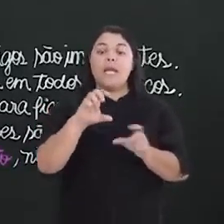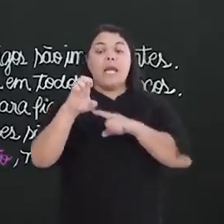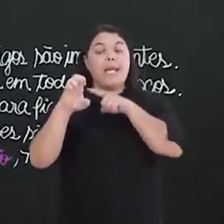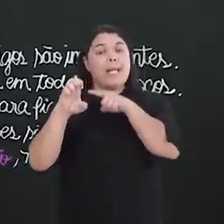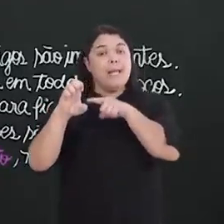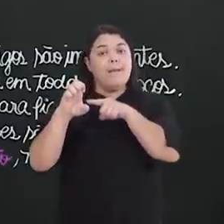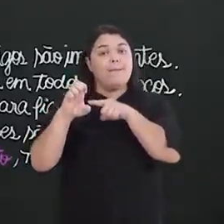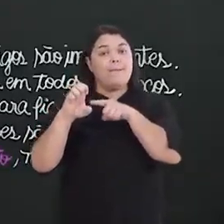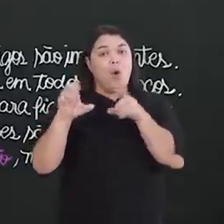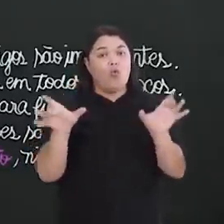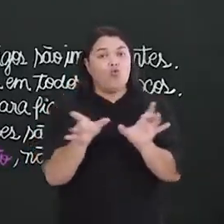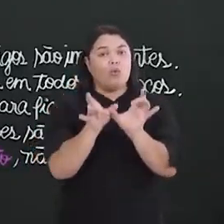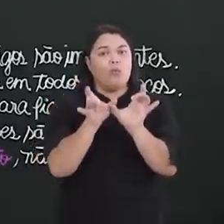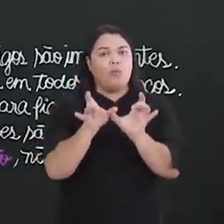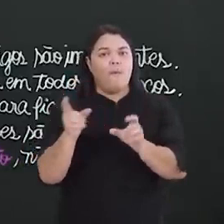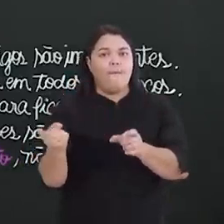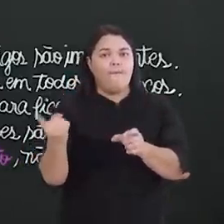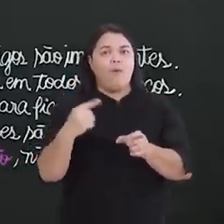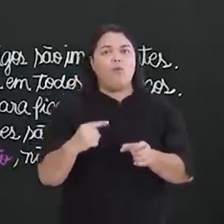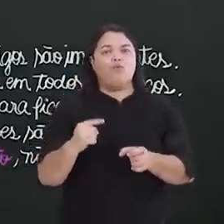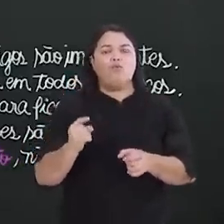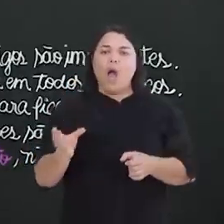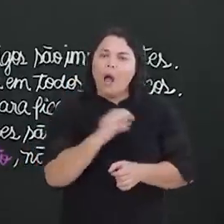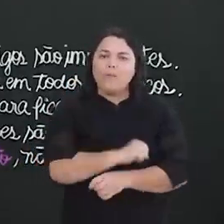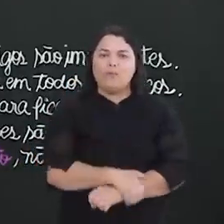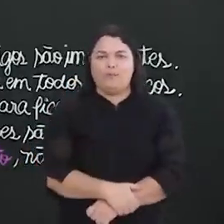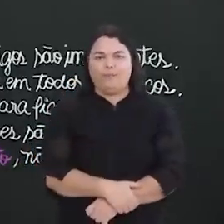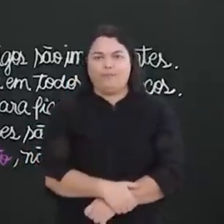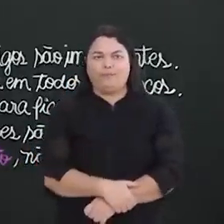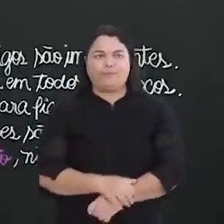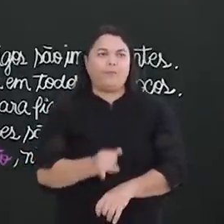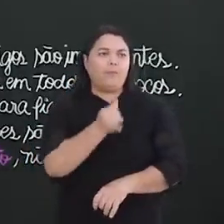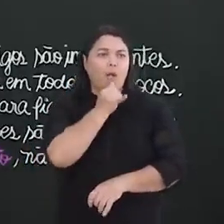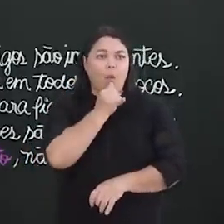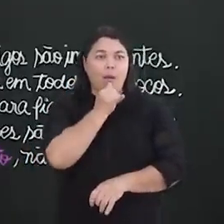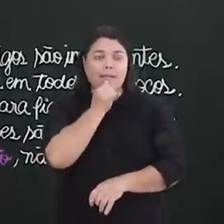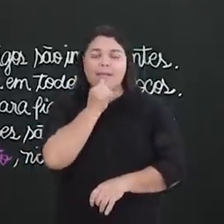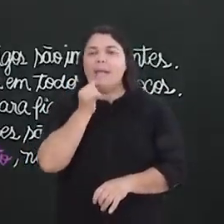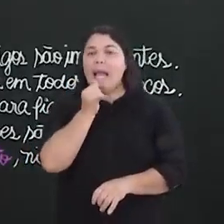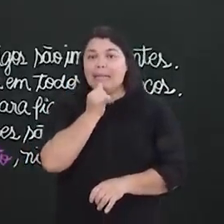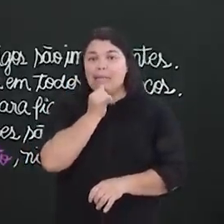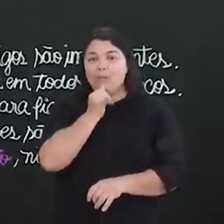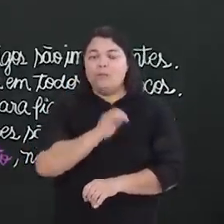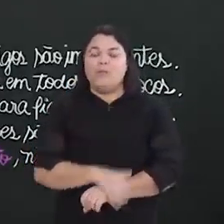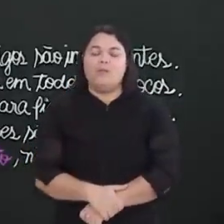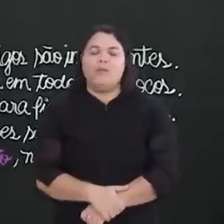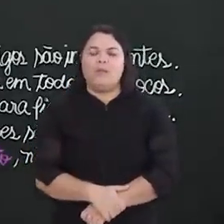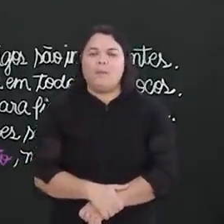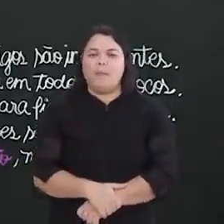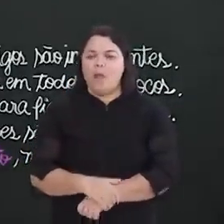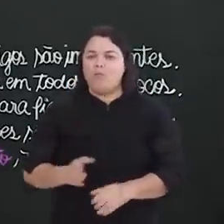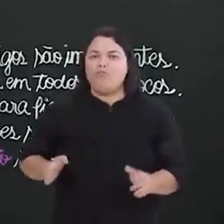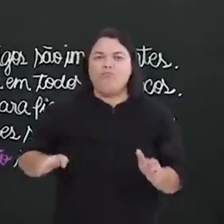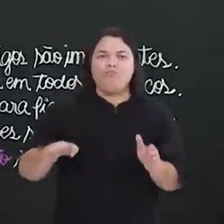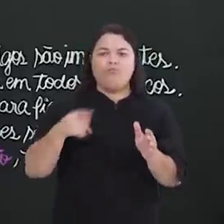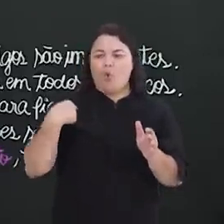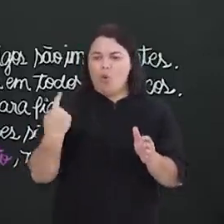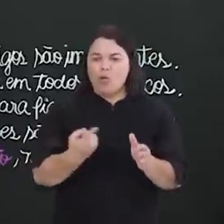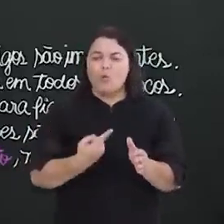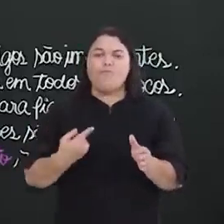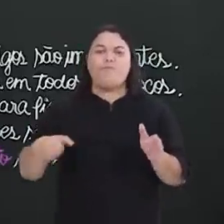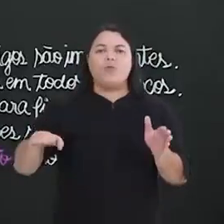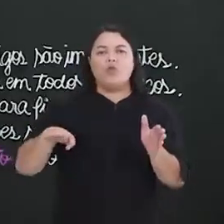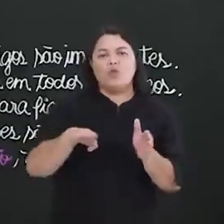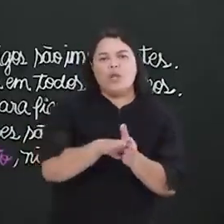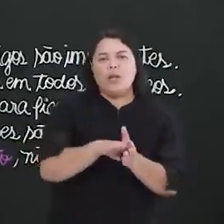a outra. No exemplo de baixo, chegamos, conversamos, dormimos. Bom, nós temos aí três verbos,